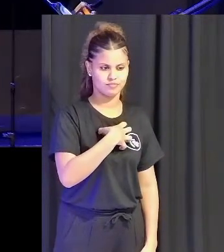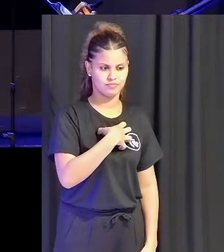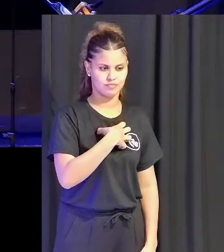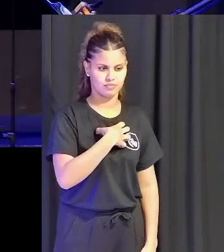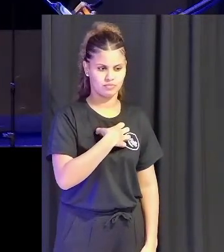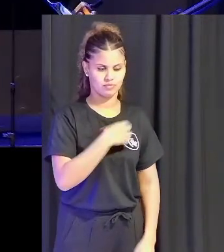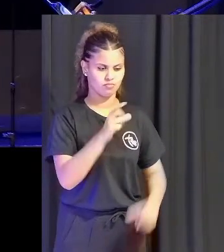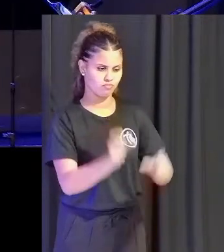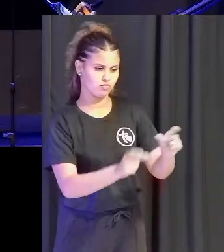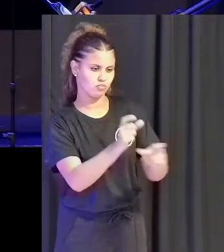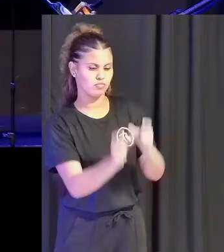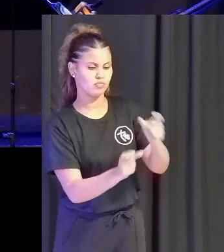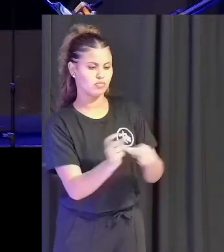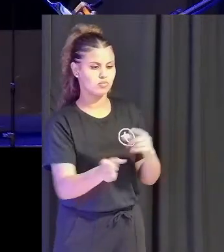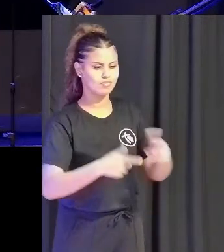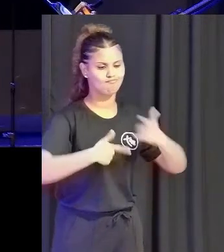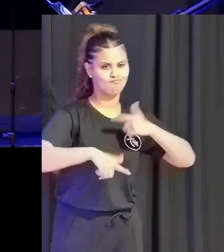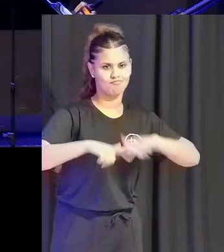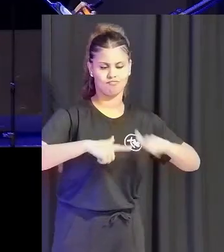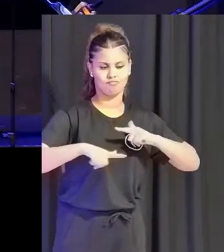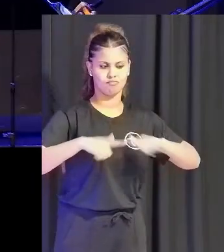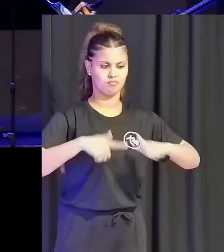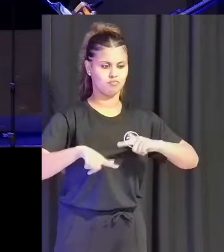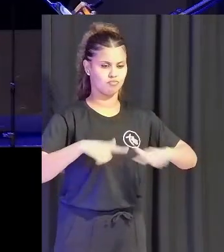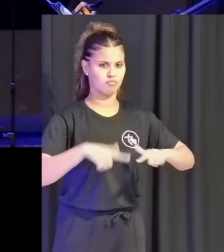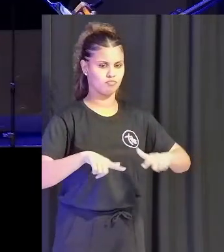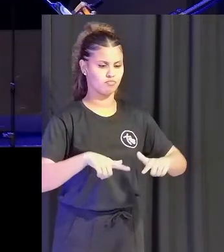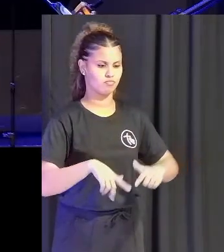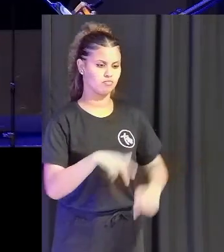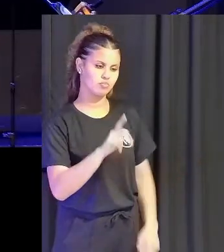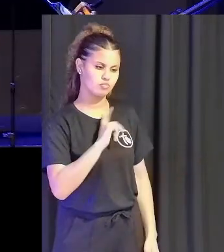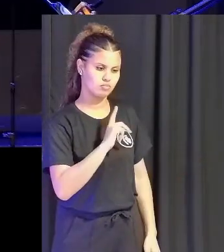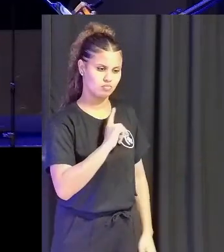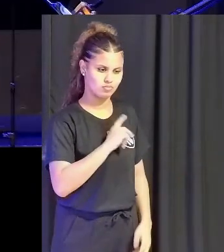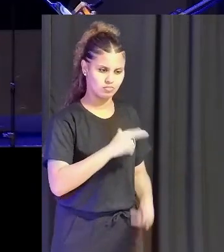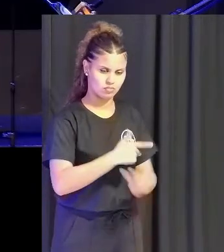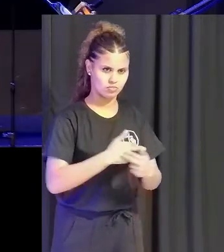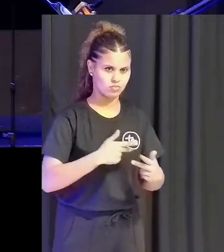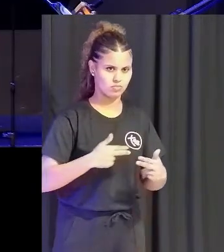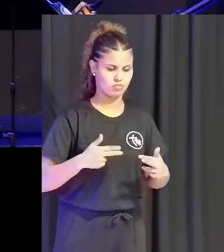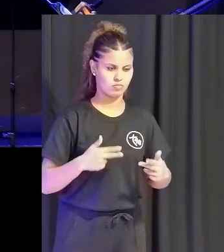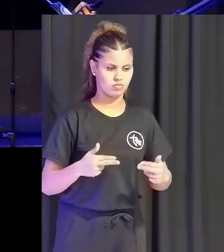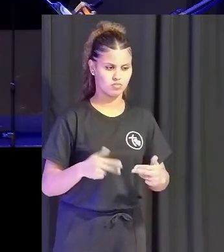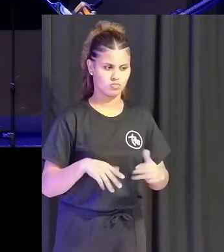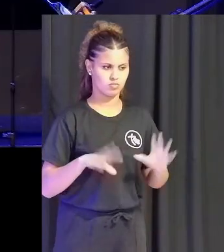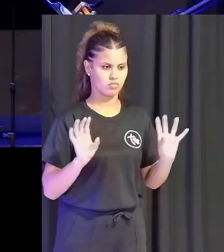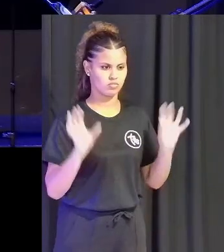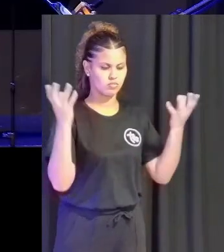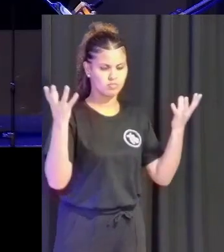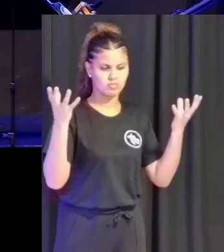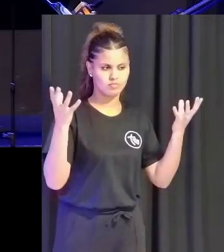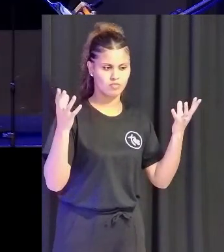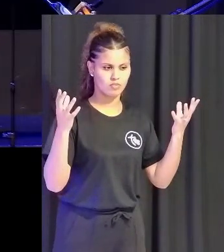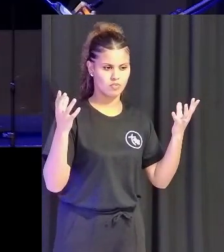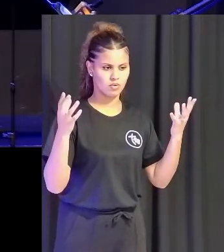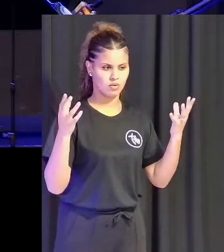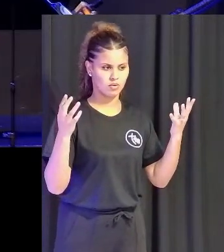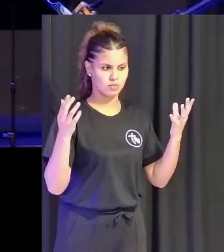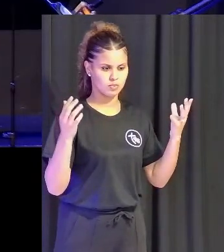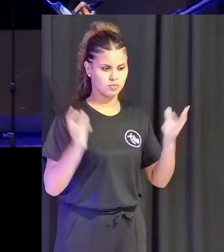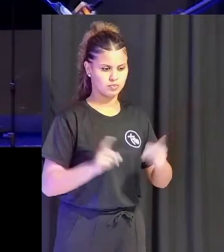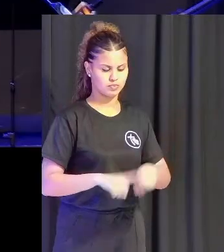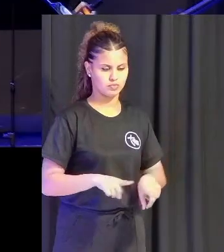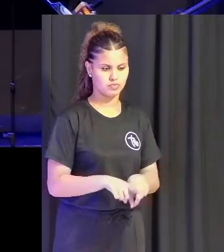de missões que nós temos, pelos eventos missionários que a gente consegue fazer, por envios